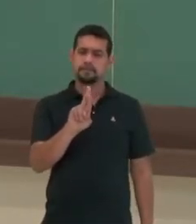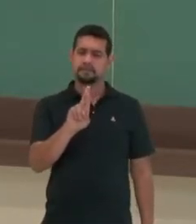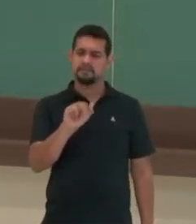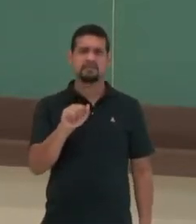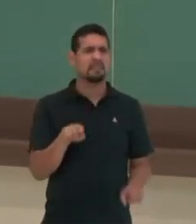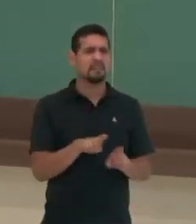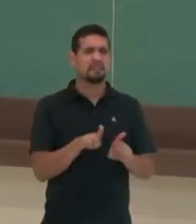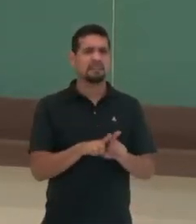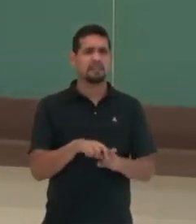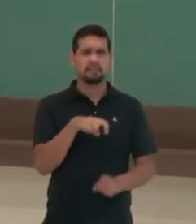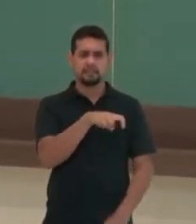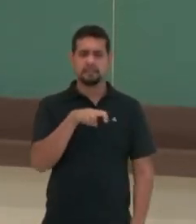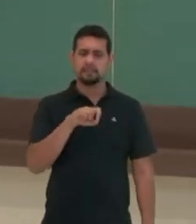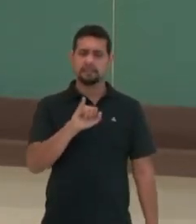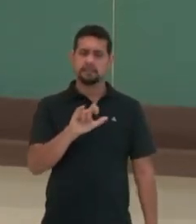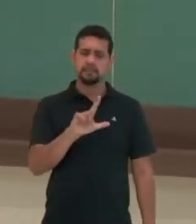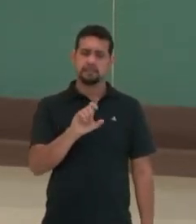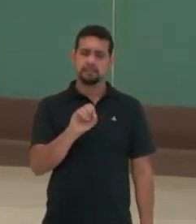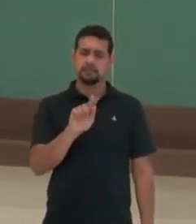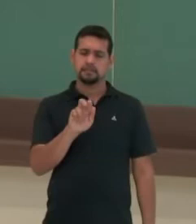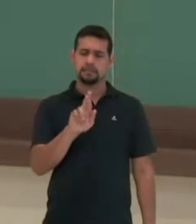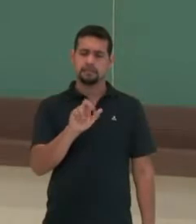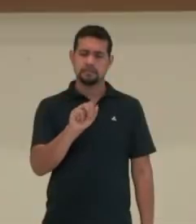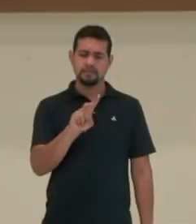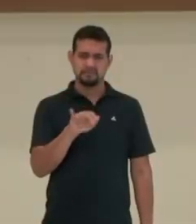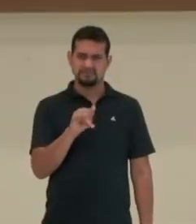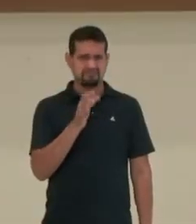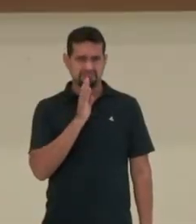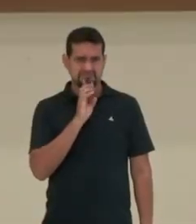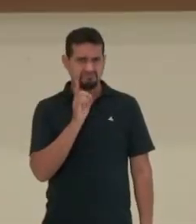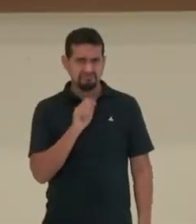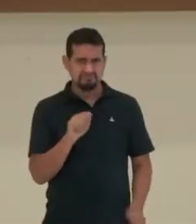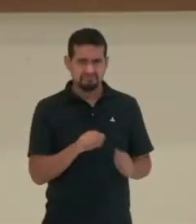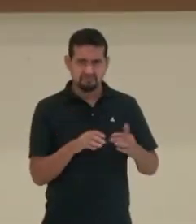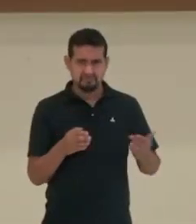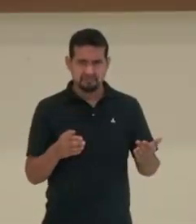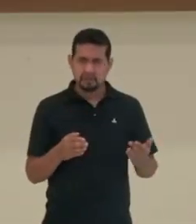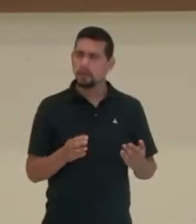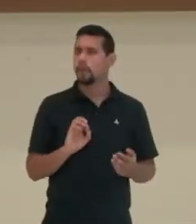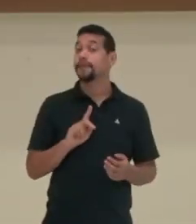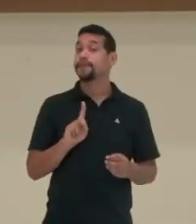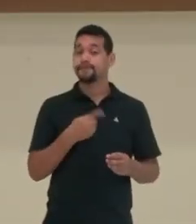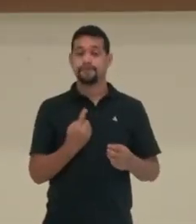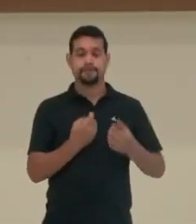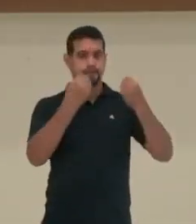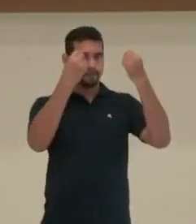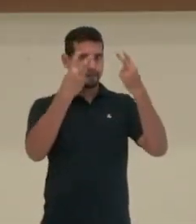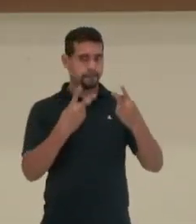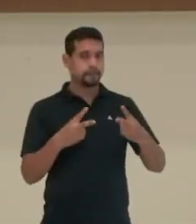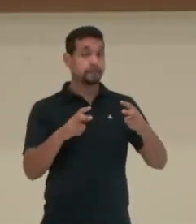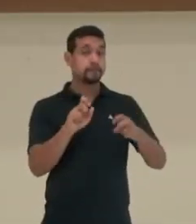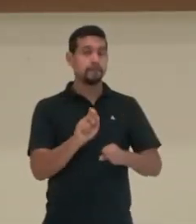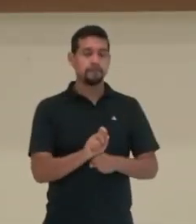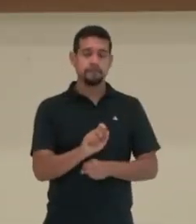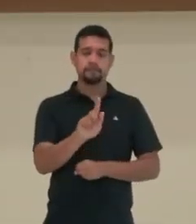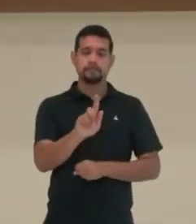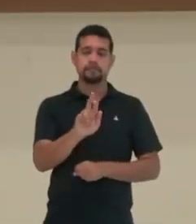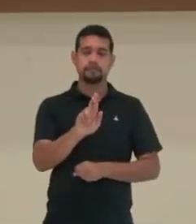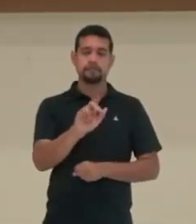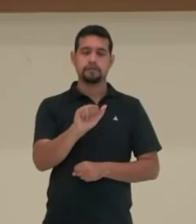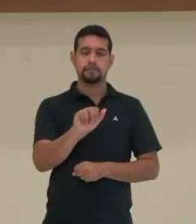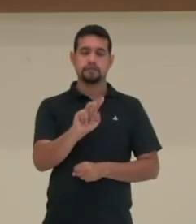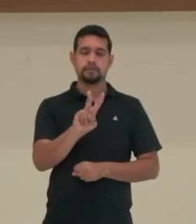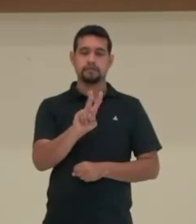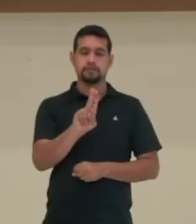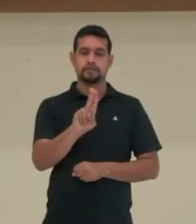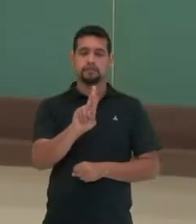xilogravura? Você já ouviu? Não? Você já? Ah, muito bem. Então a gente vai falar sobre a gravura, essa arte